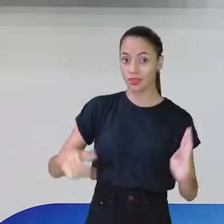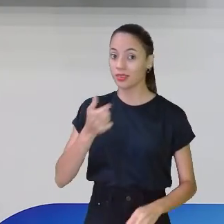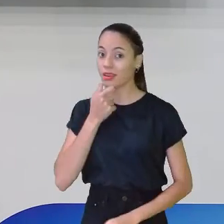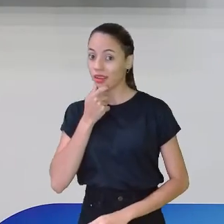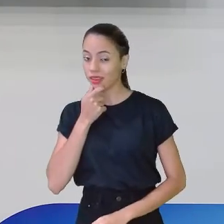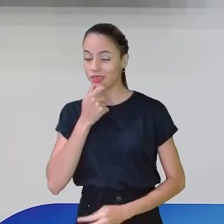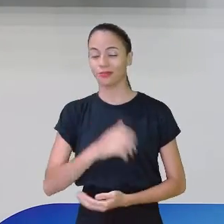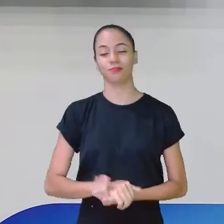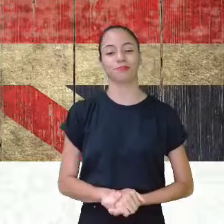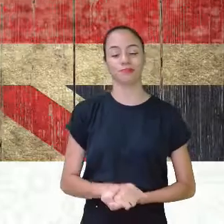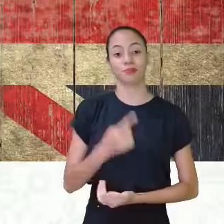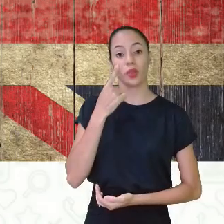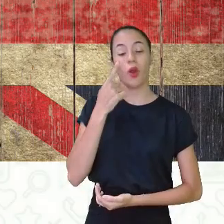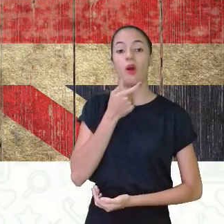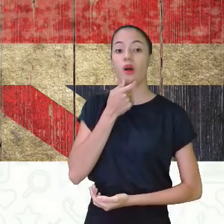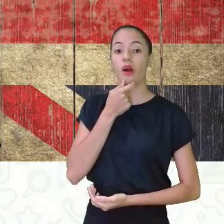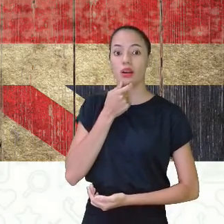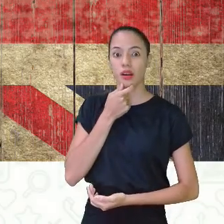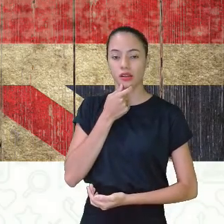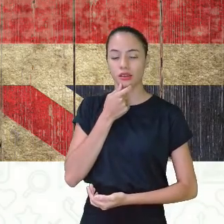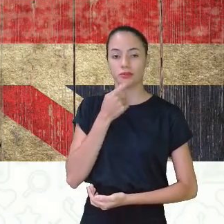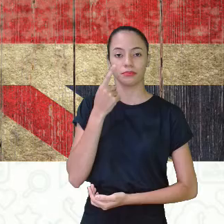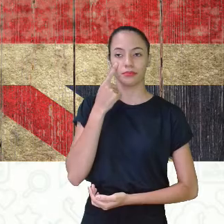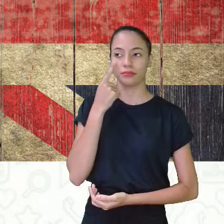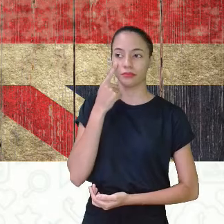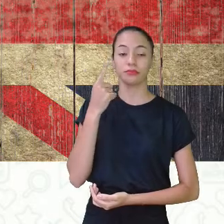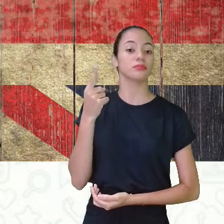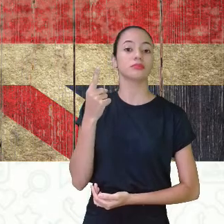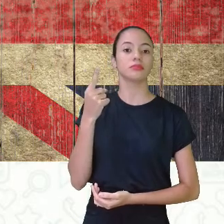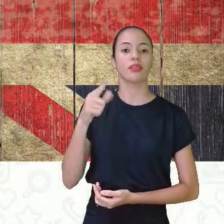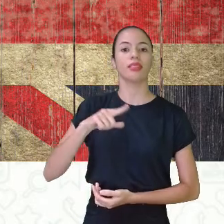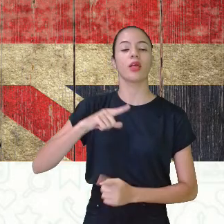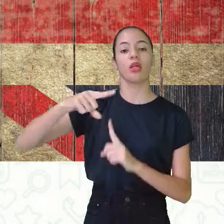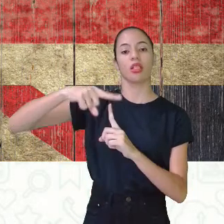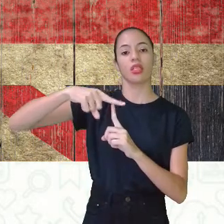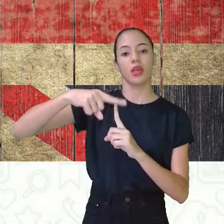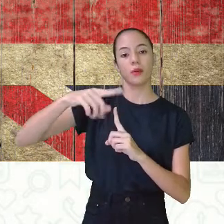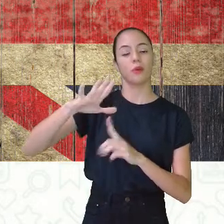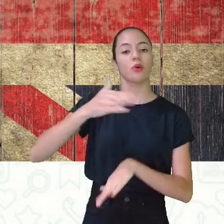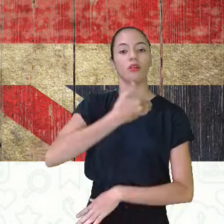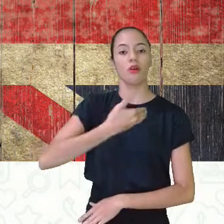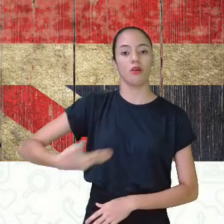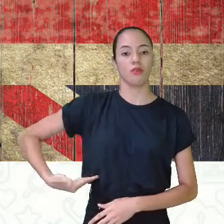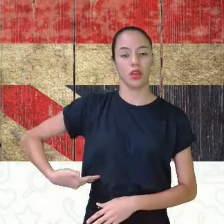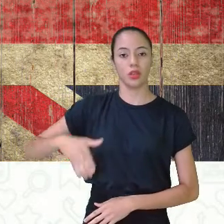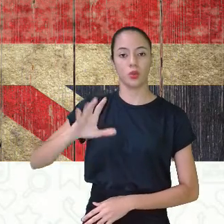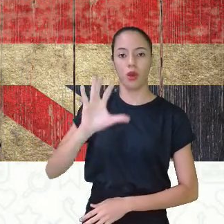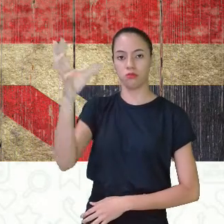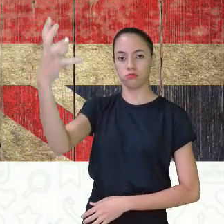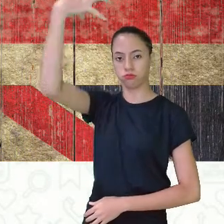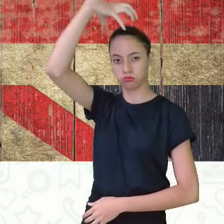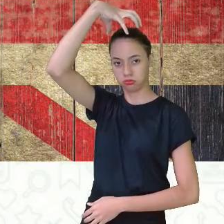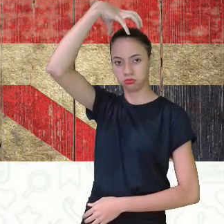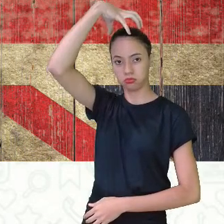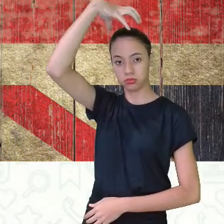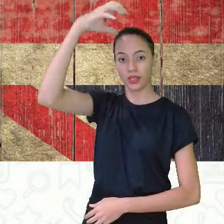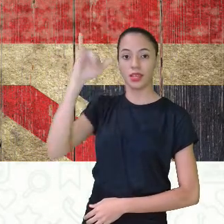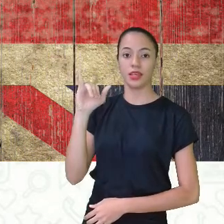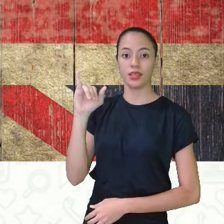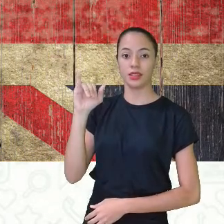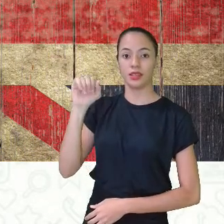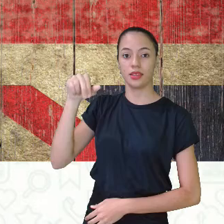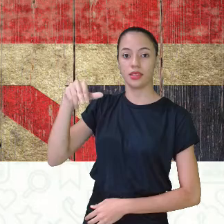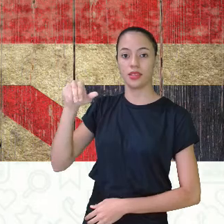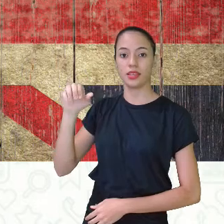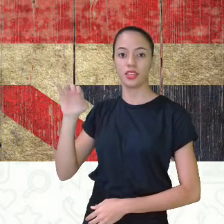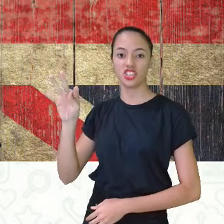embora. Na Inglaterra, gente, a gente trabalha a monarquia constitucional, Lá eles são regidos por